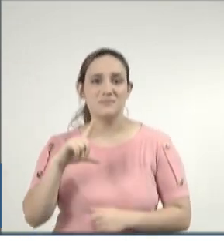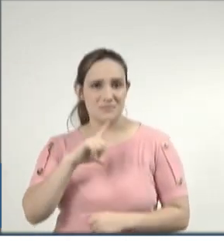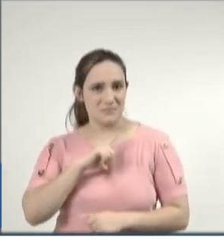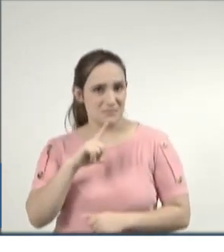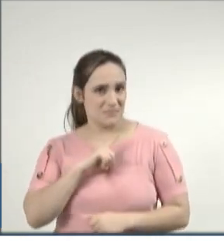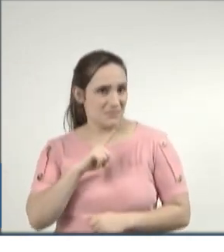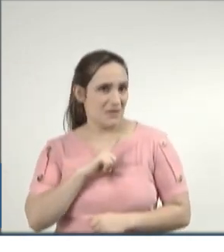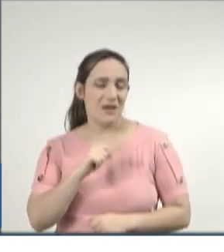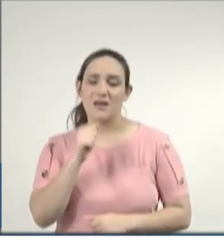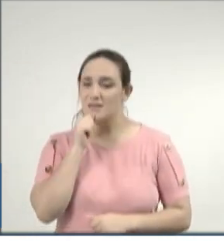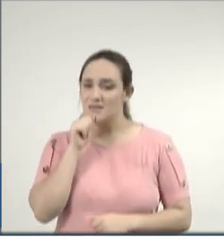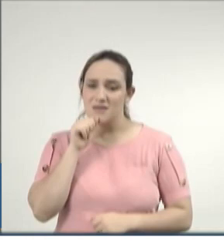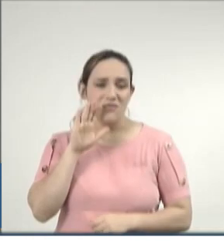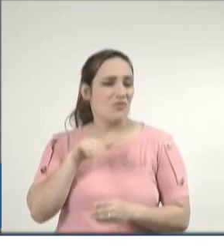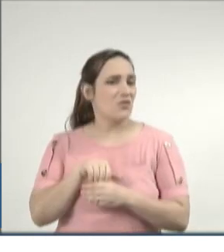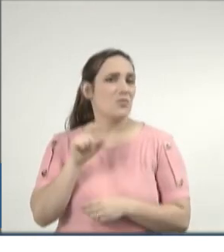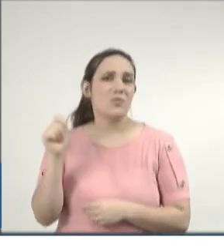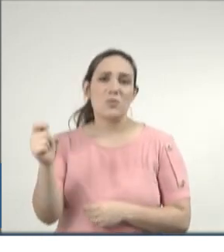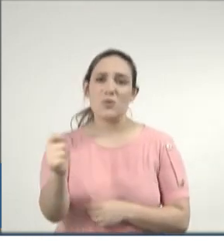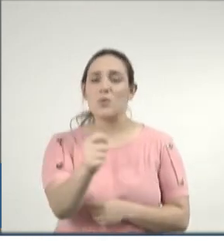ainda elegemos poucas mulheres?